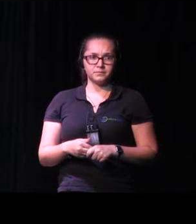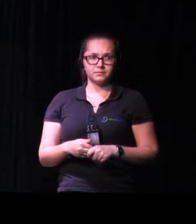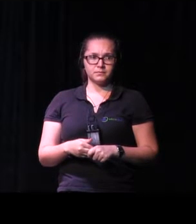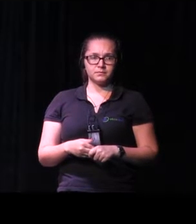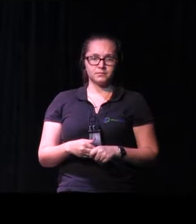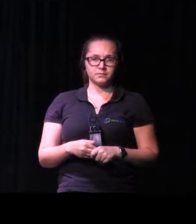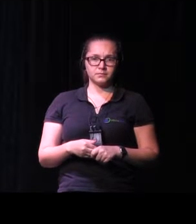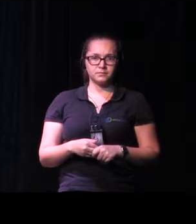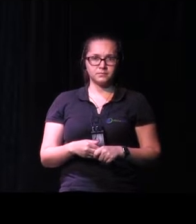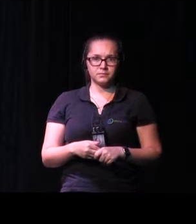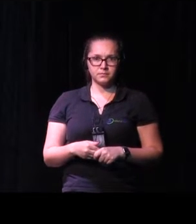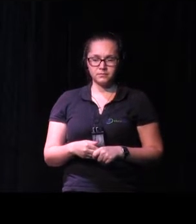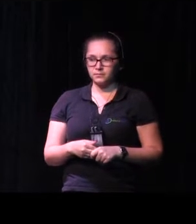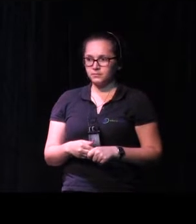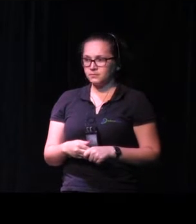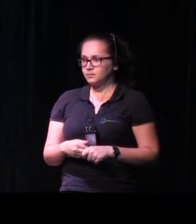ali.